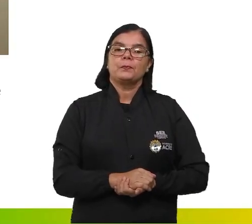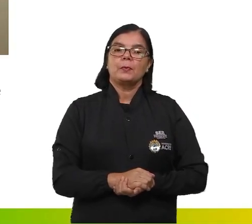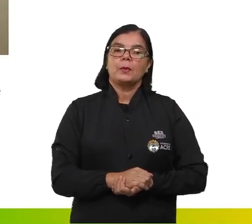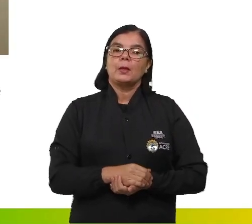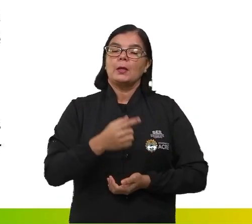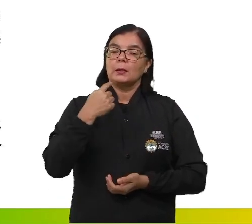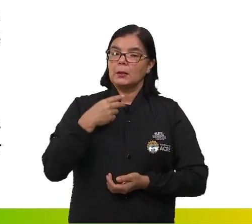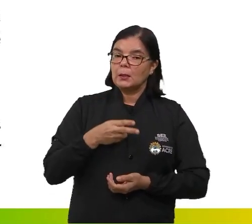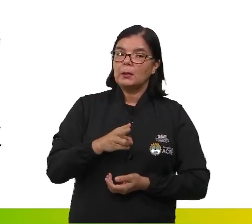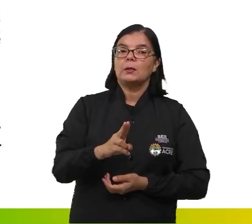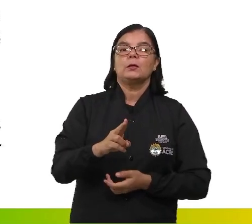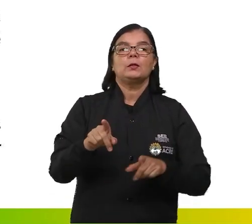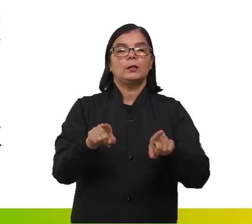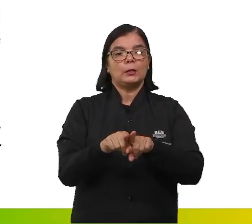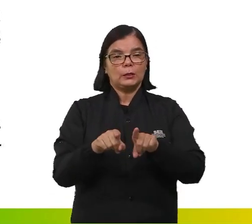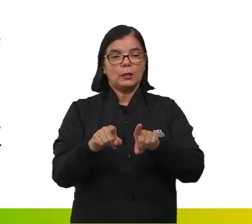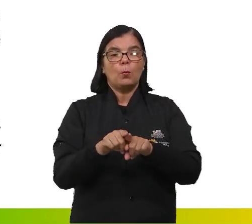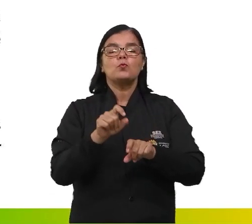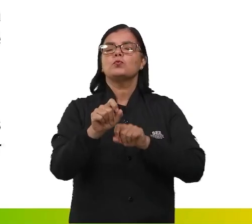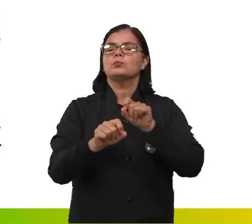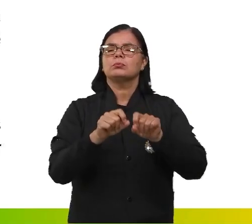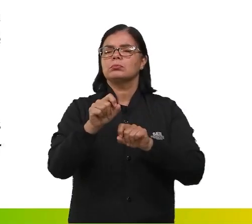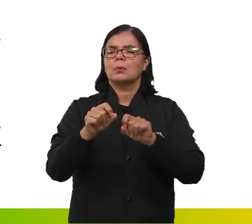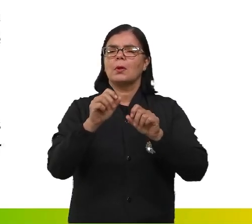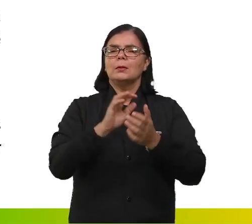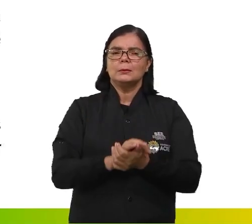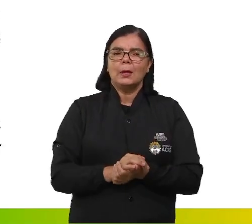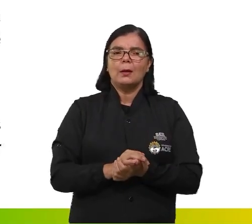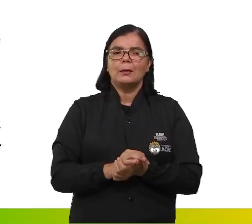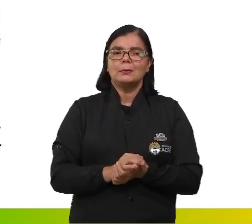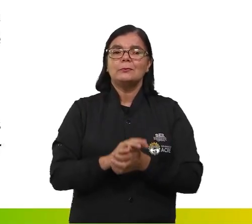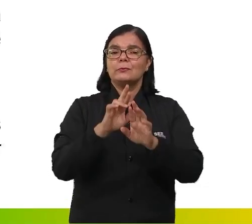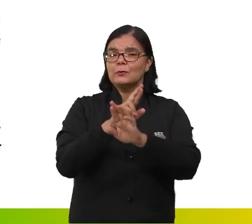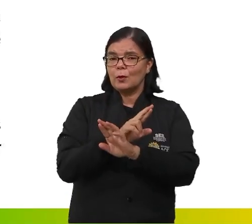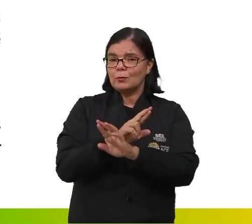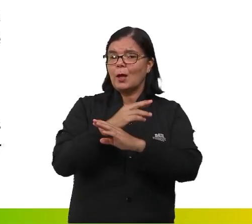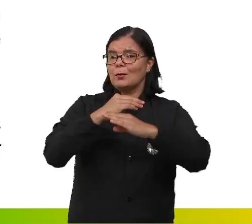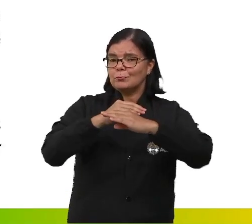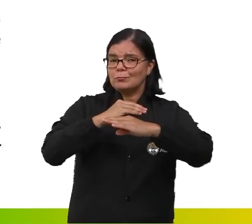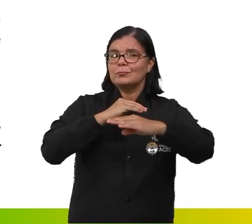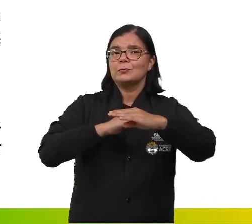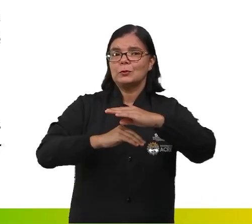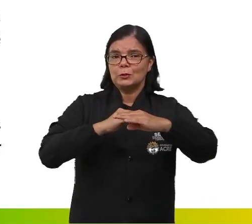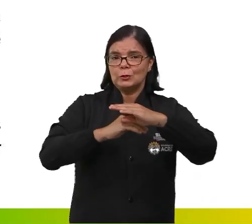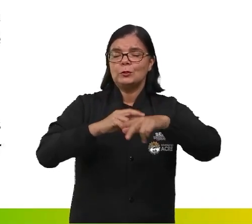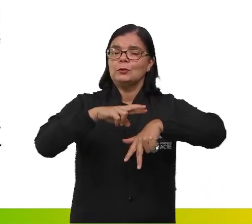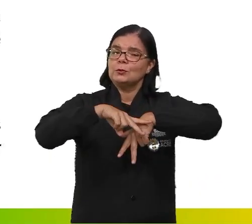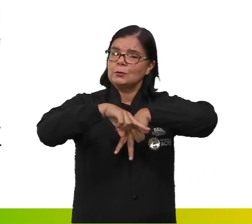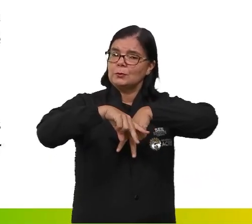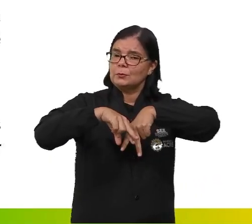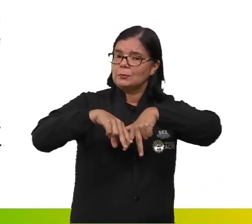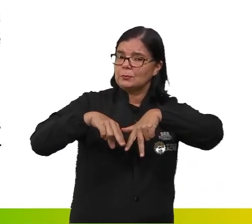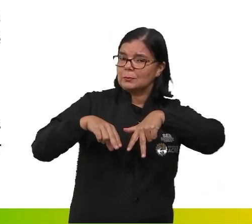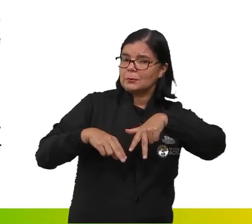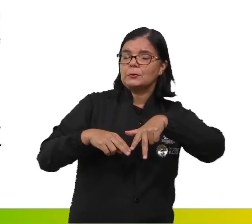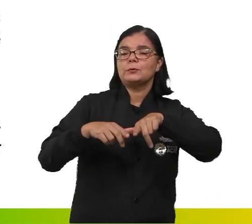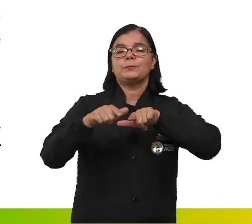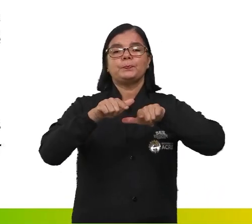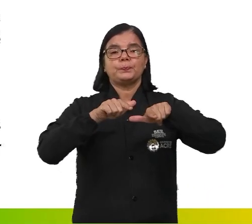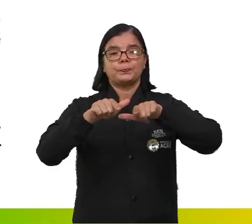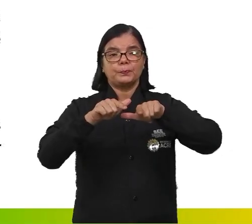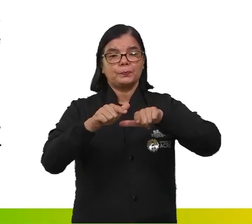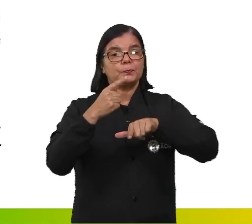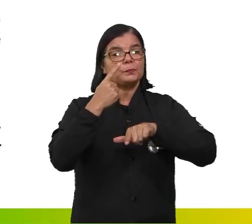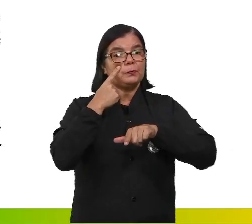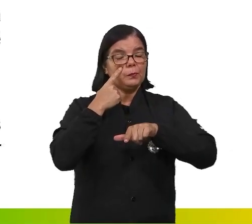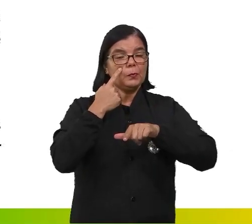na continuidade, nós temos aí a questão da desigualdade relacionada ao gênero, então